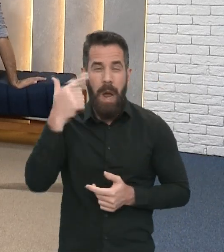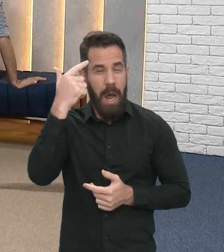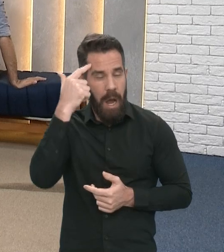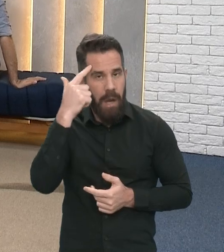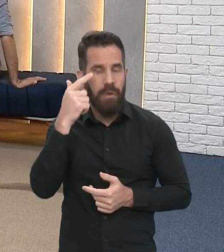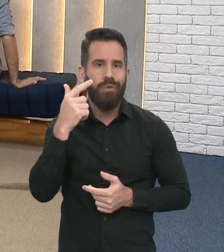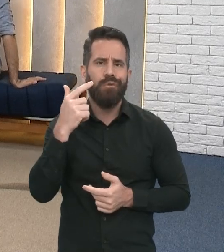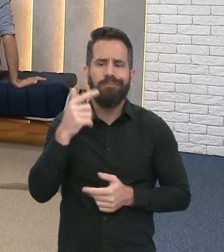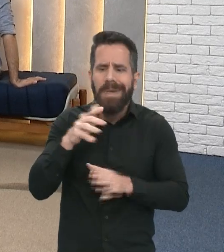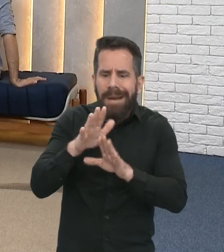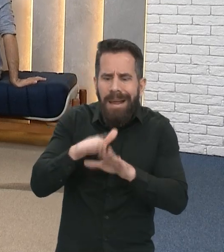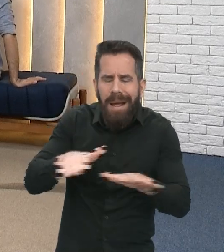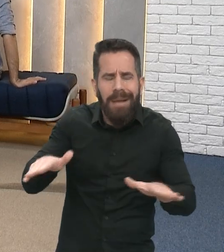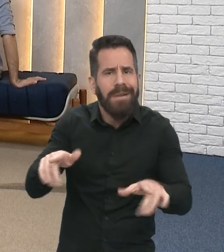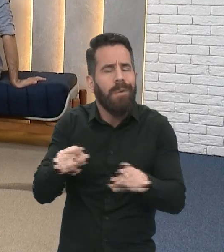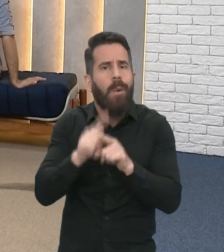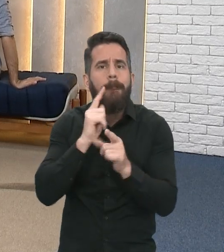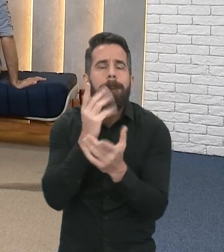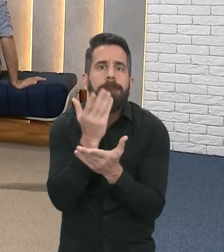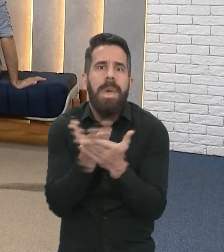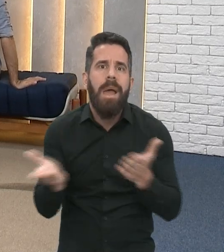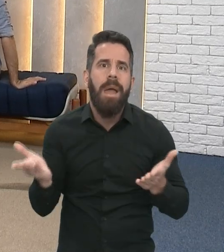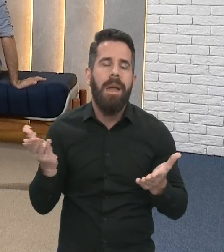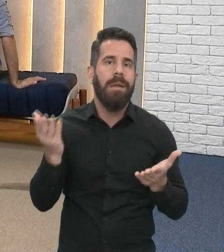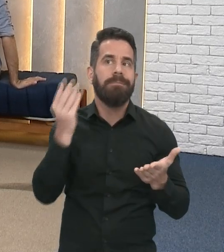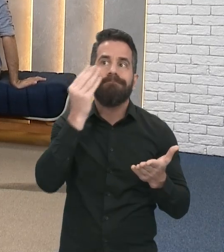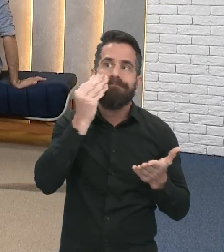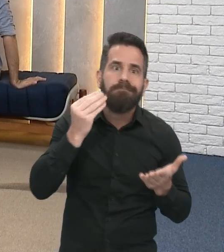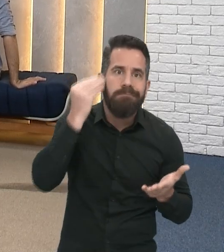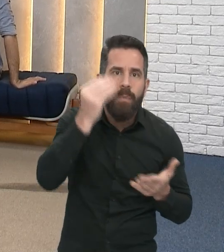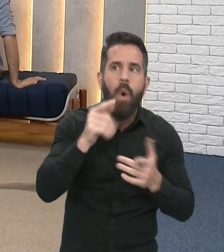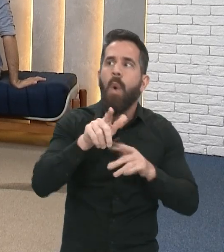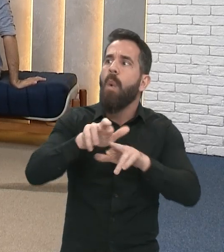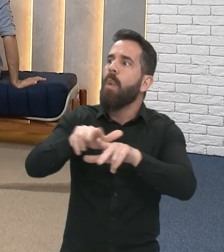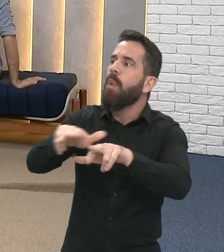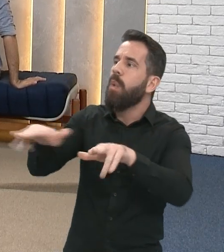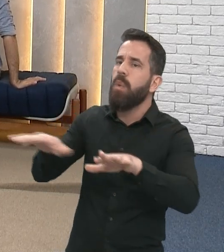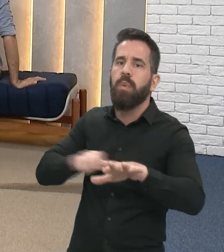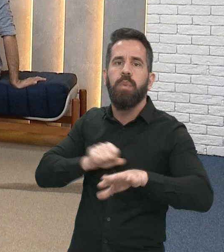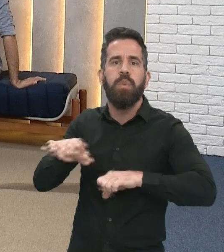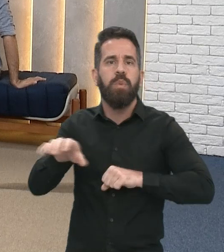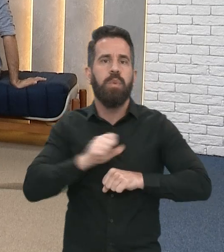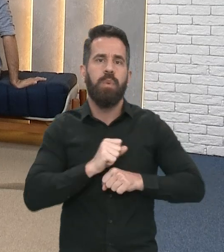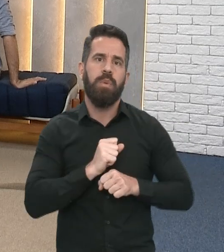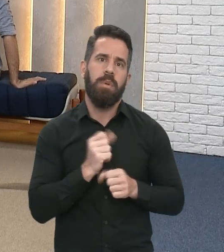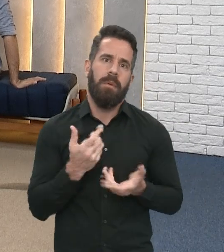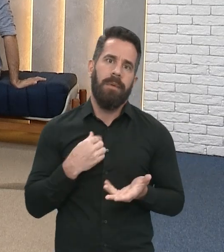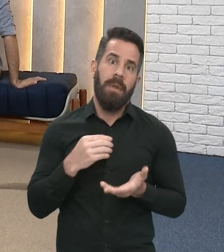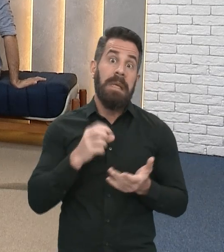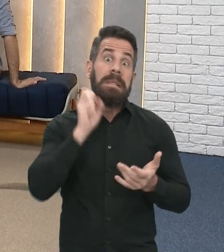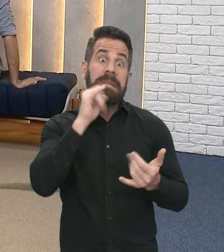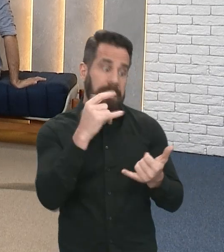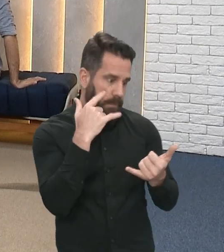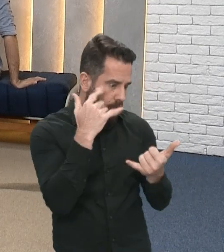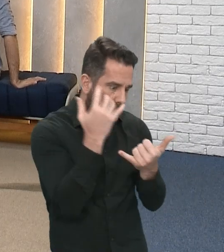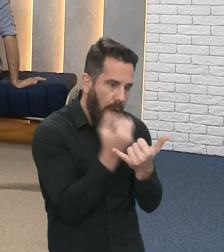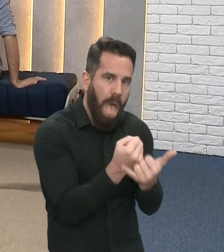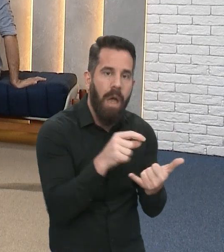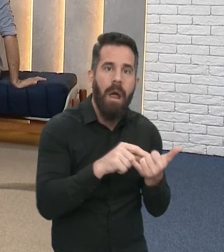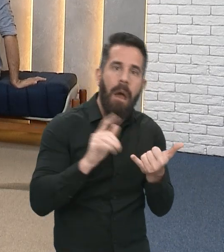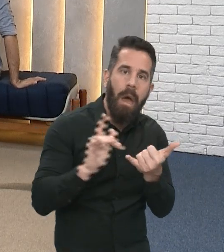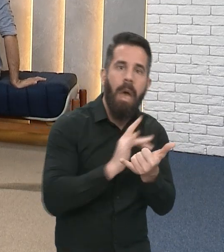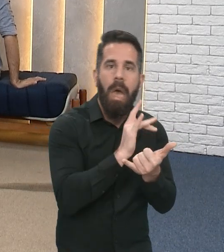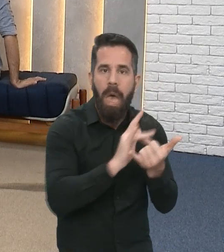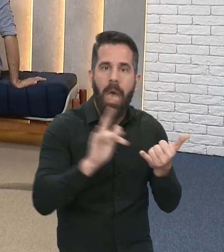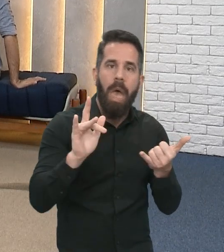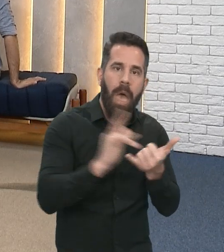da experiência sensorial, experiência de outros estímulos quando começa a usar a tela tão cedo. Mas